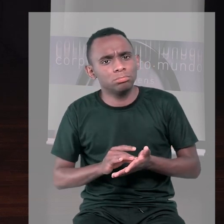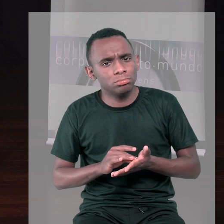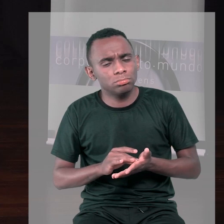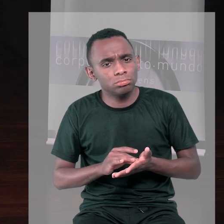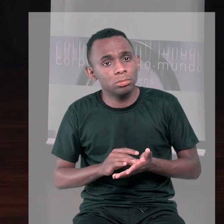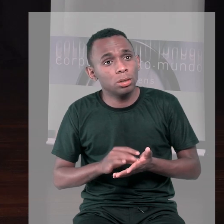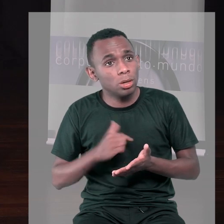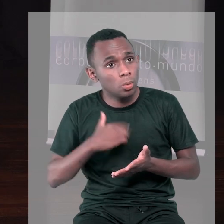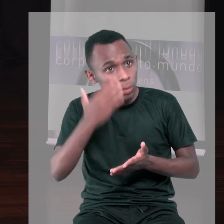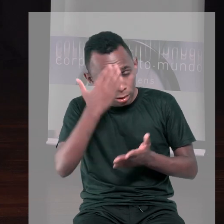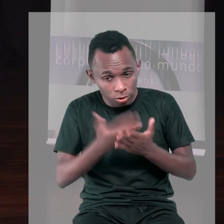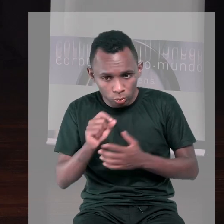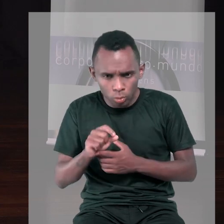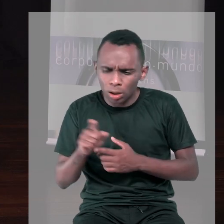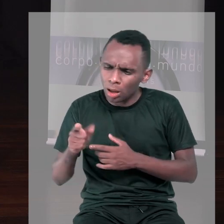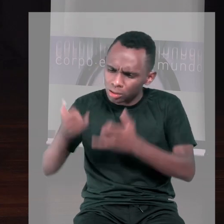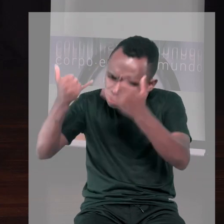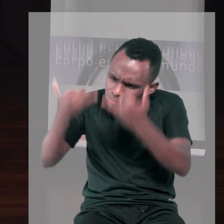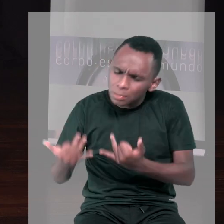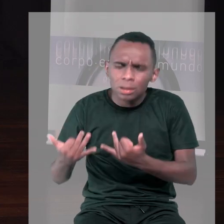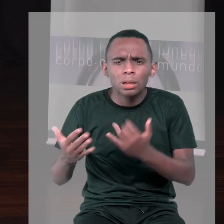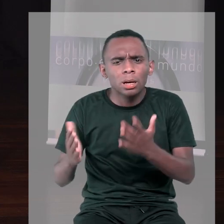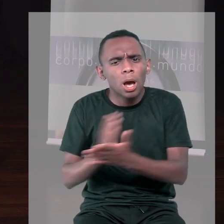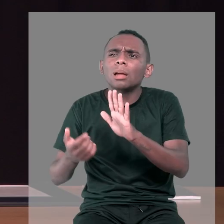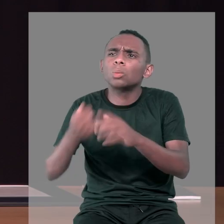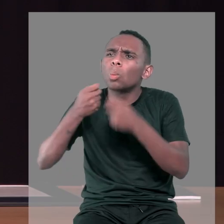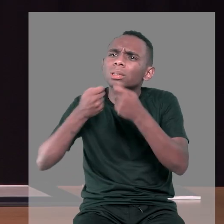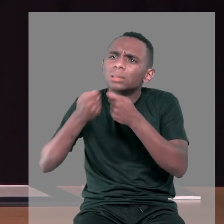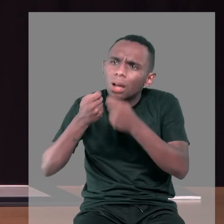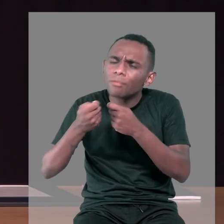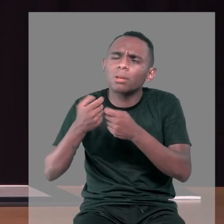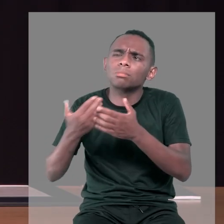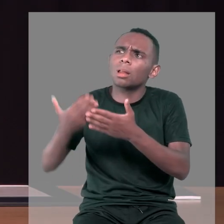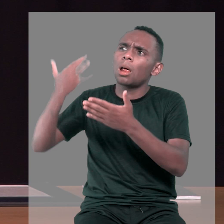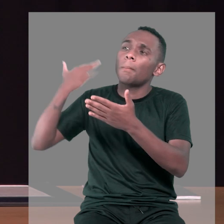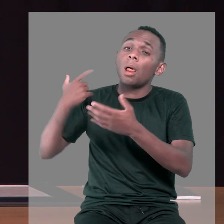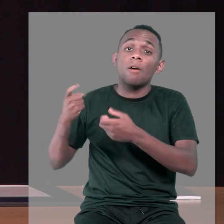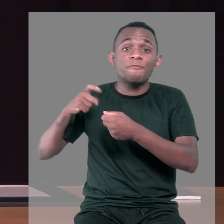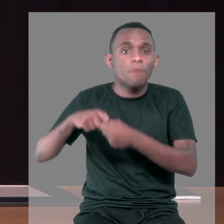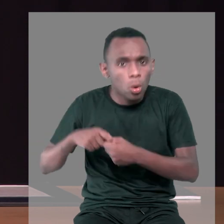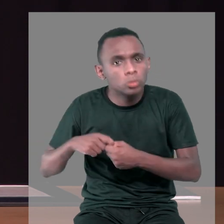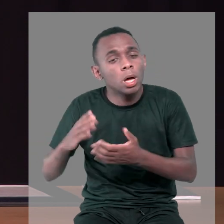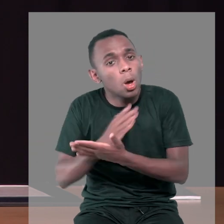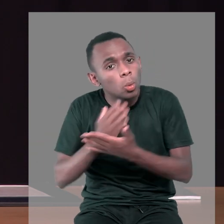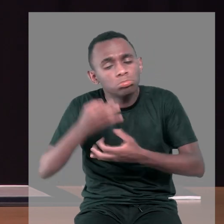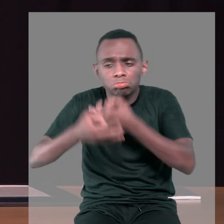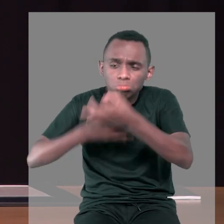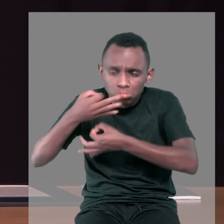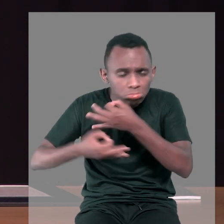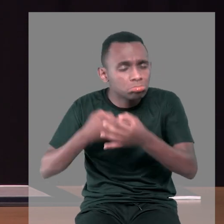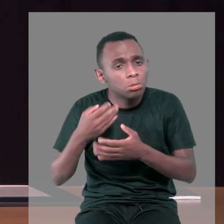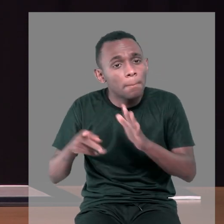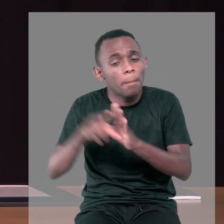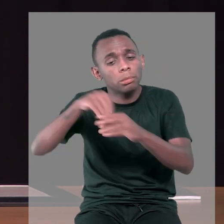ela diz isso de alguma maneira, numa entrevista também, na mesma época, em que ela retoma alguns dos argumentos do